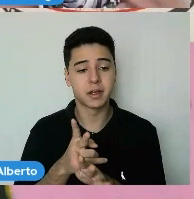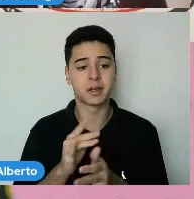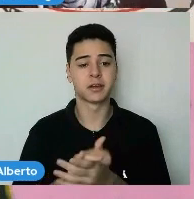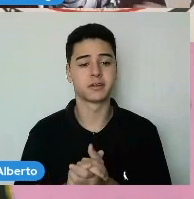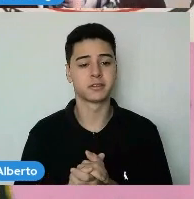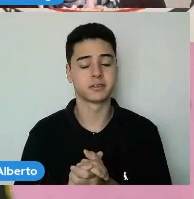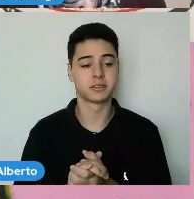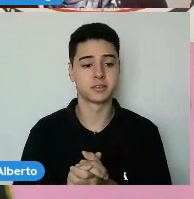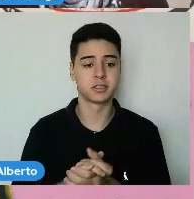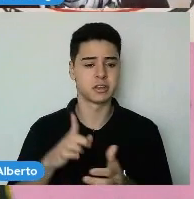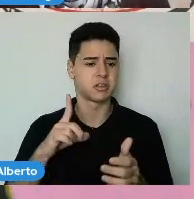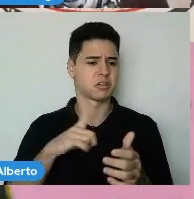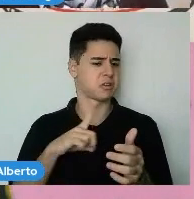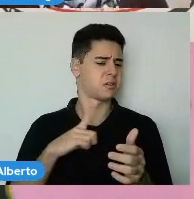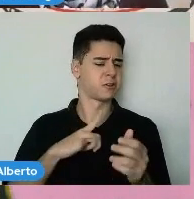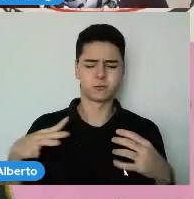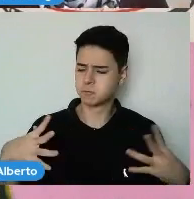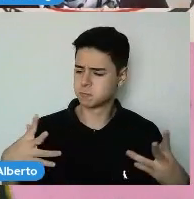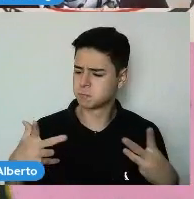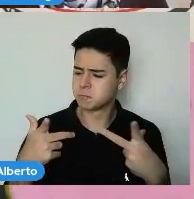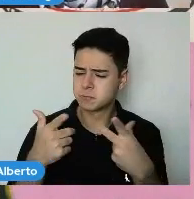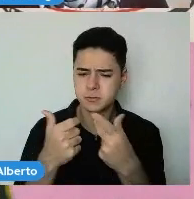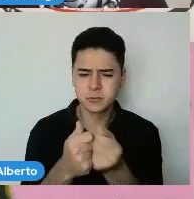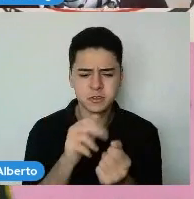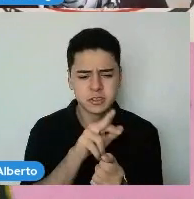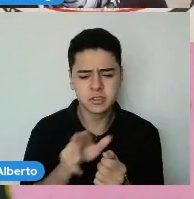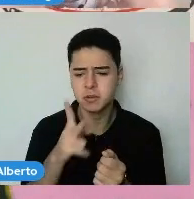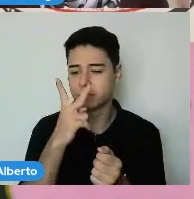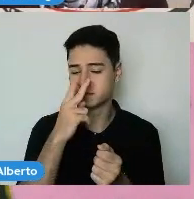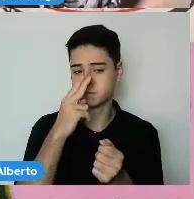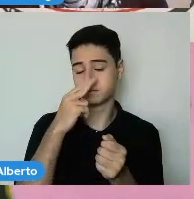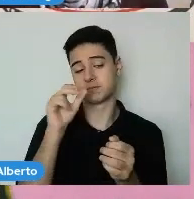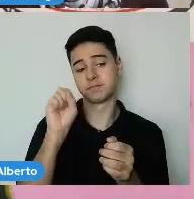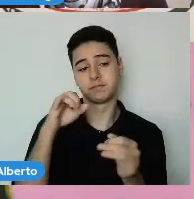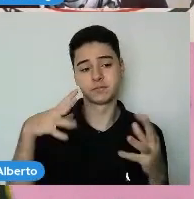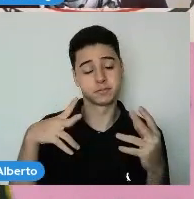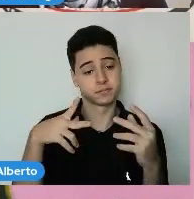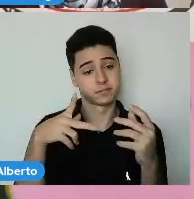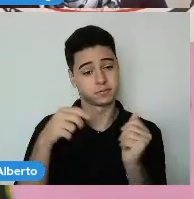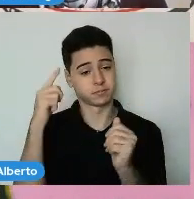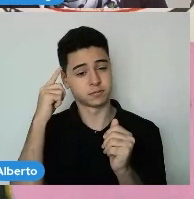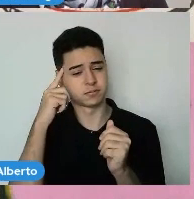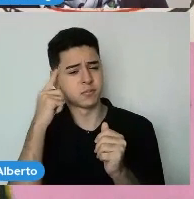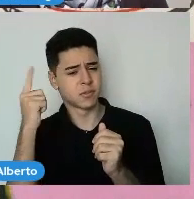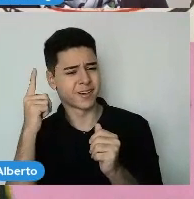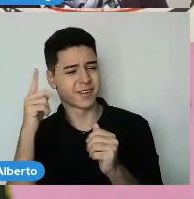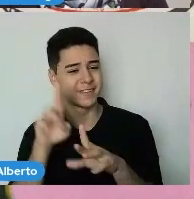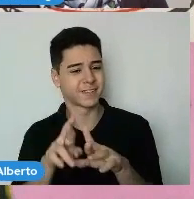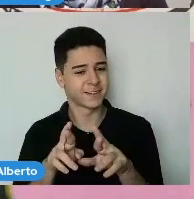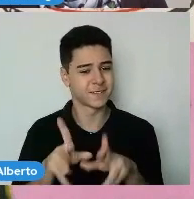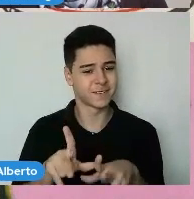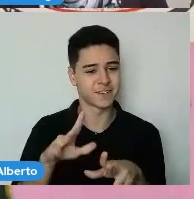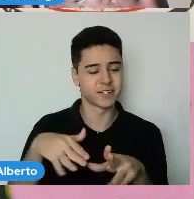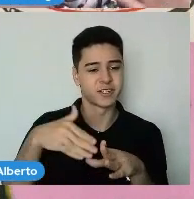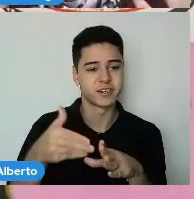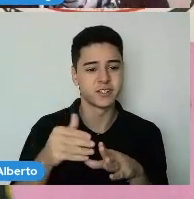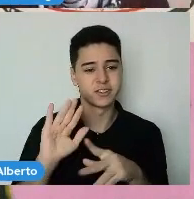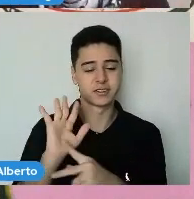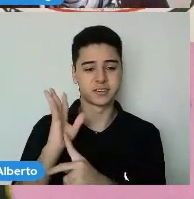de manifestações que essa maneira de pensar a